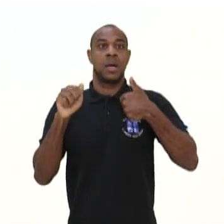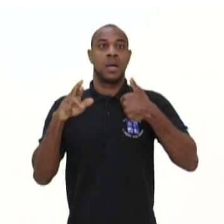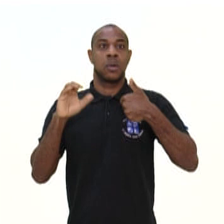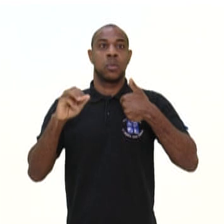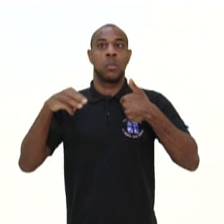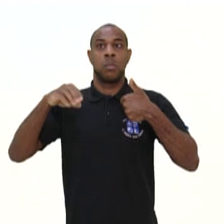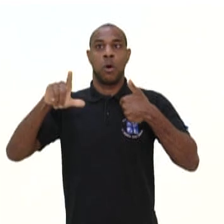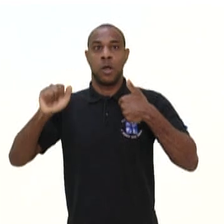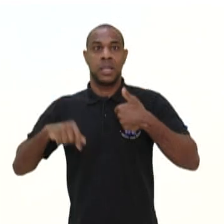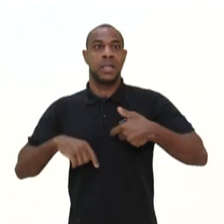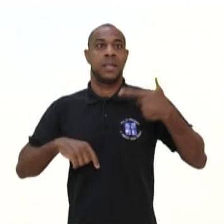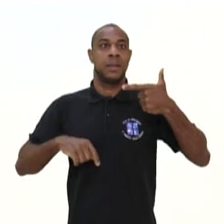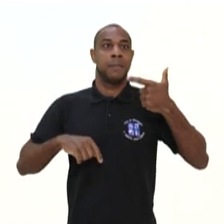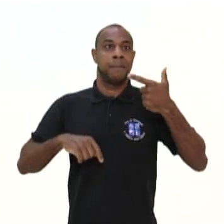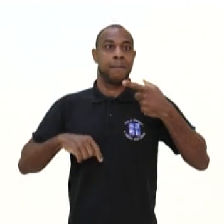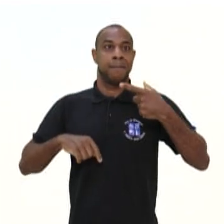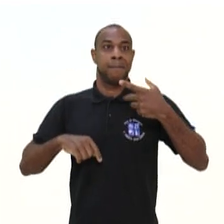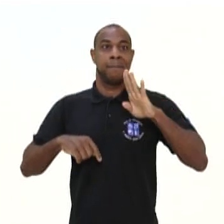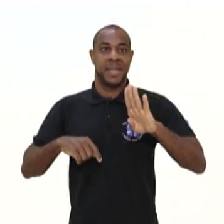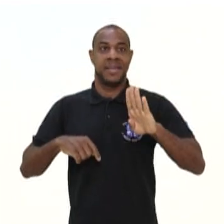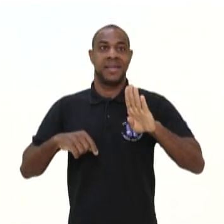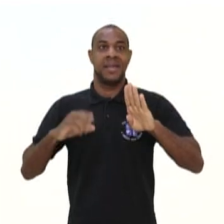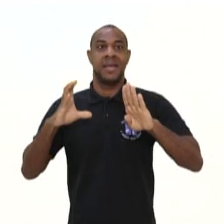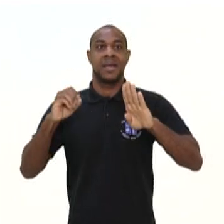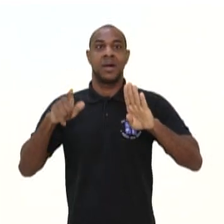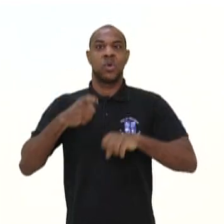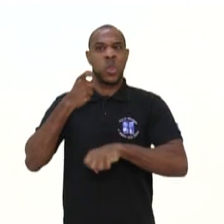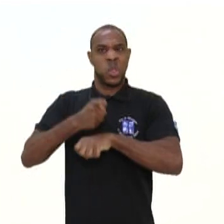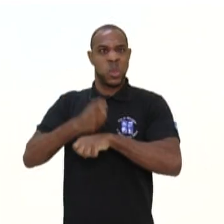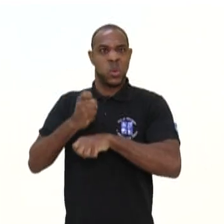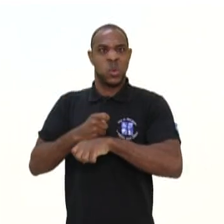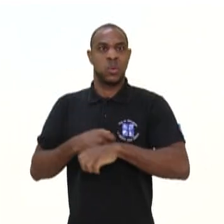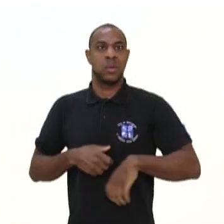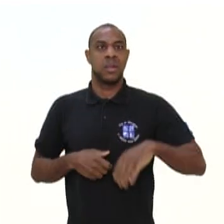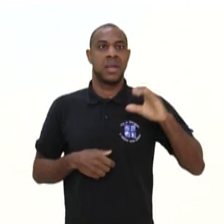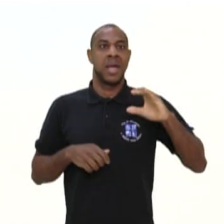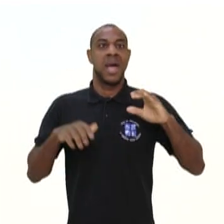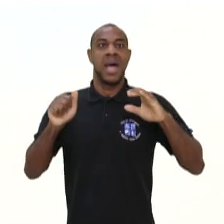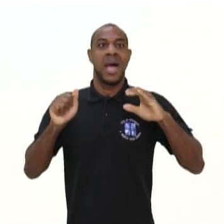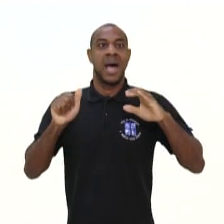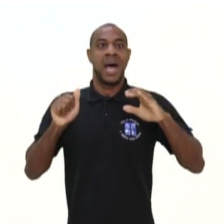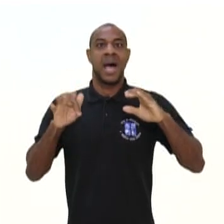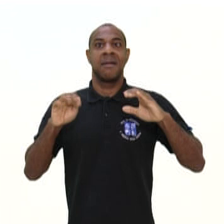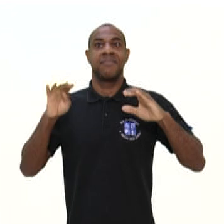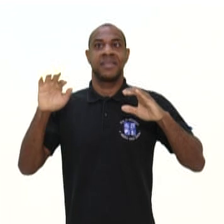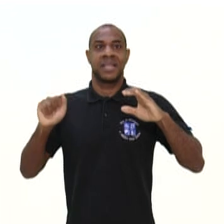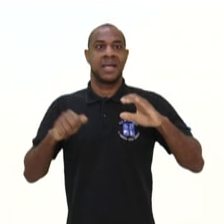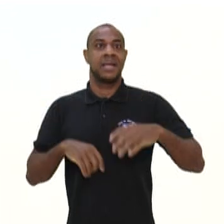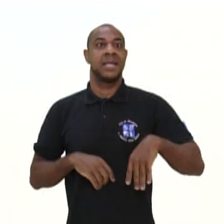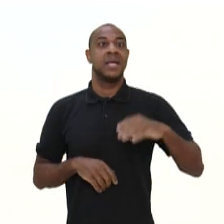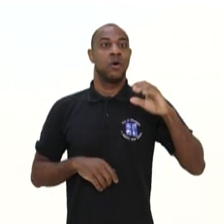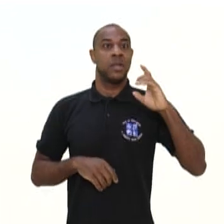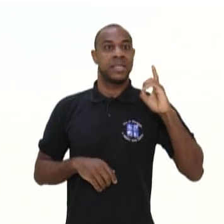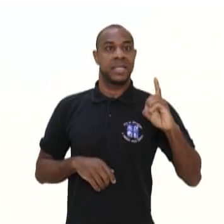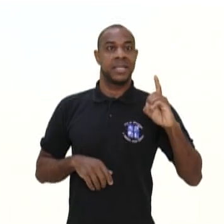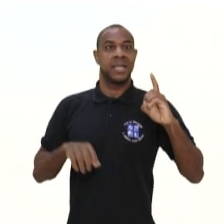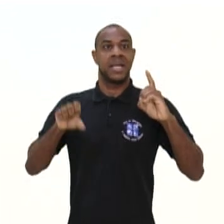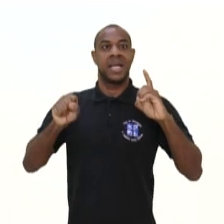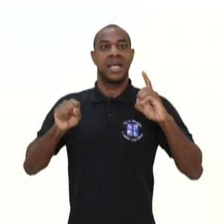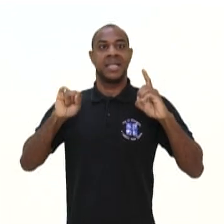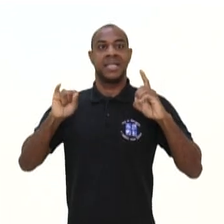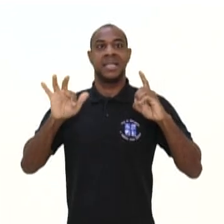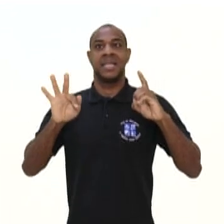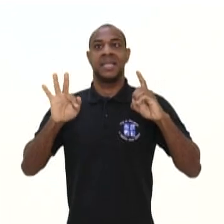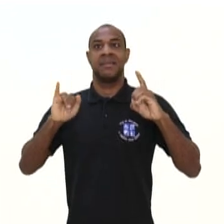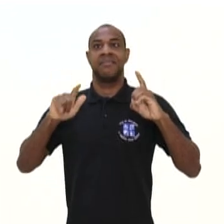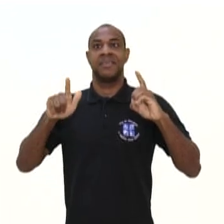Letra B, cancro duro. Letra C, afta. Ou letra D, sifílides. Vamos lá, gente.